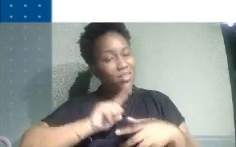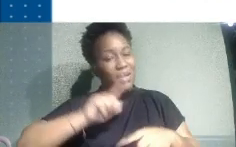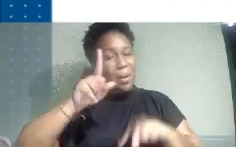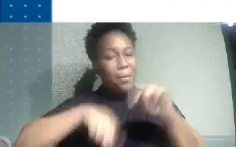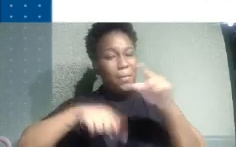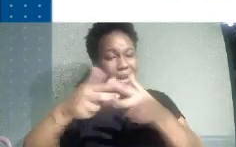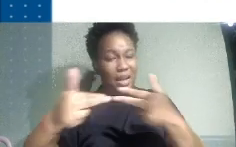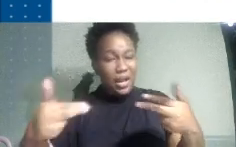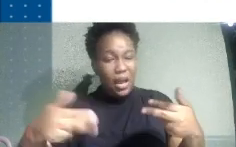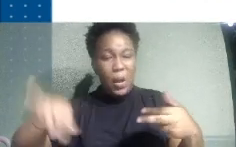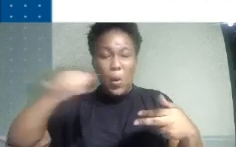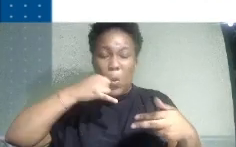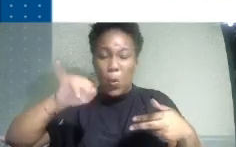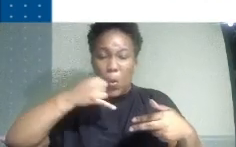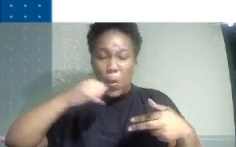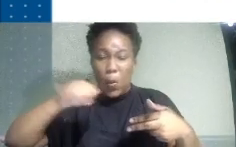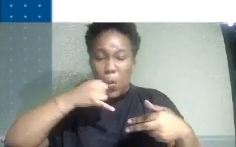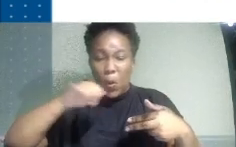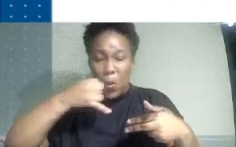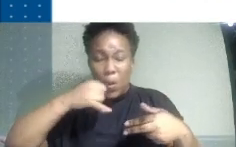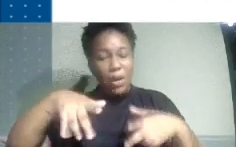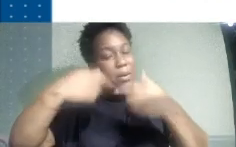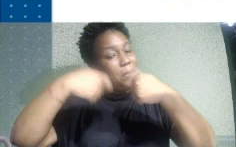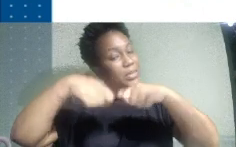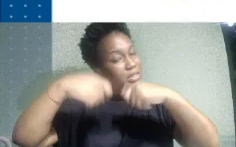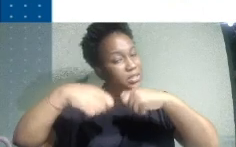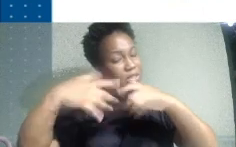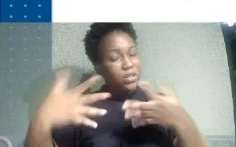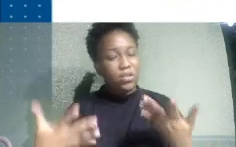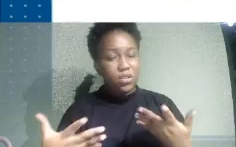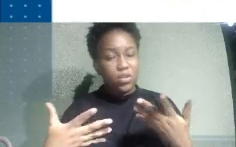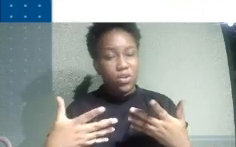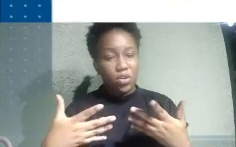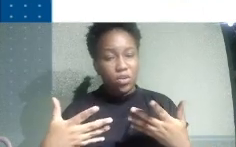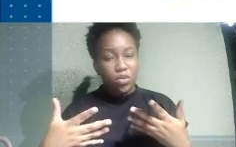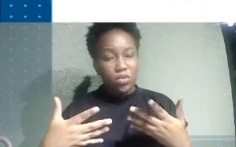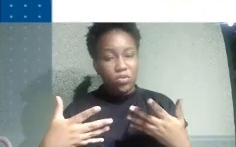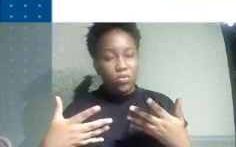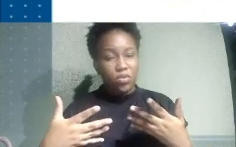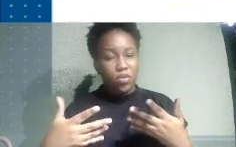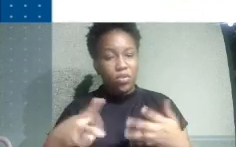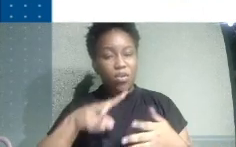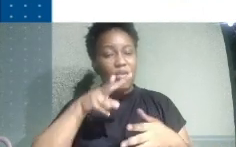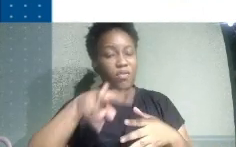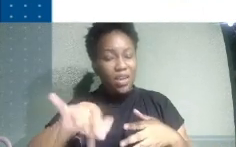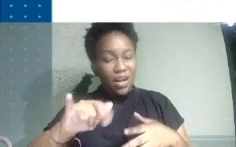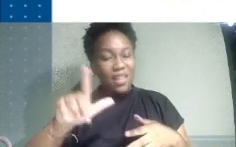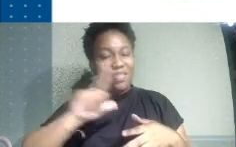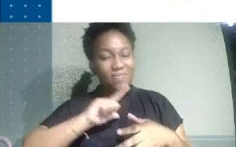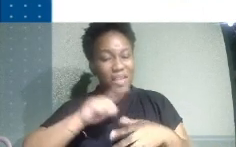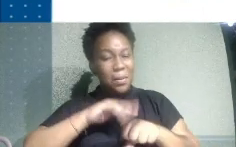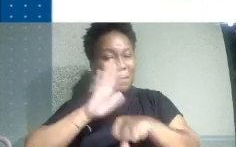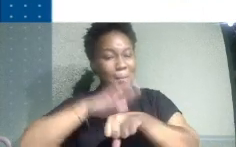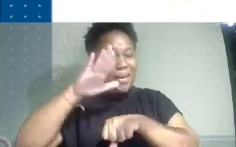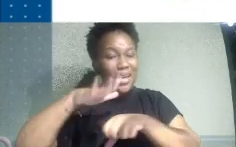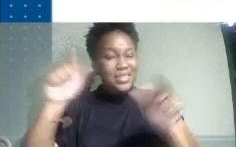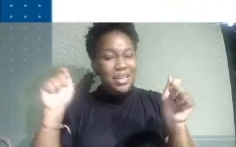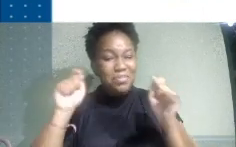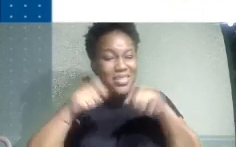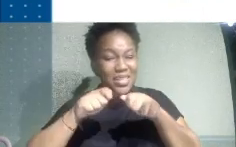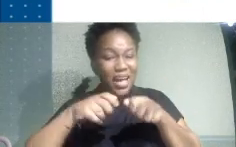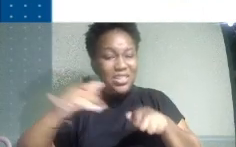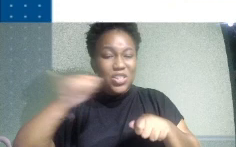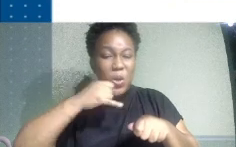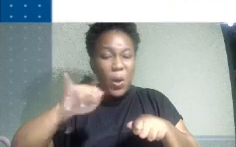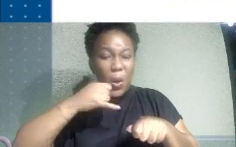tensão maior, você precisa de um diâmetro maior. O diâmetro maior ele vai comportar uma maior capacidade de carga, entre